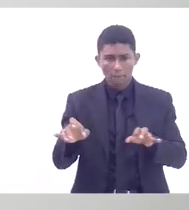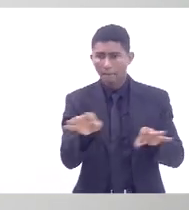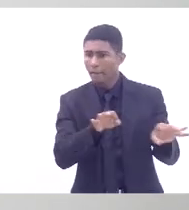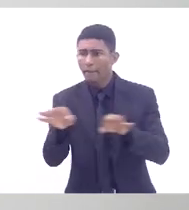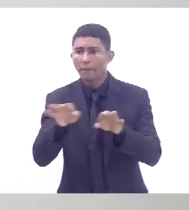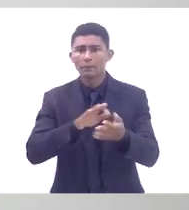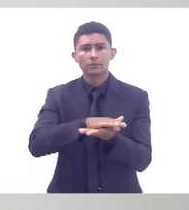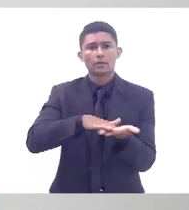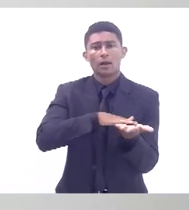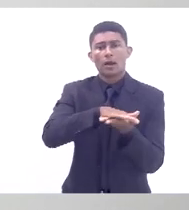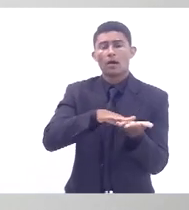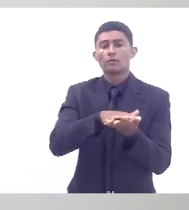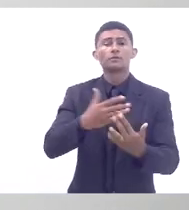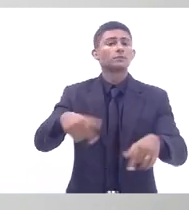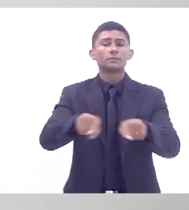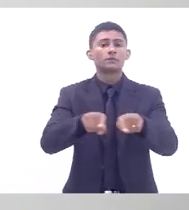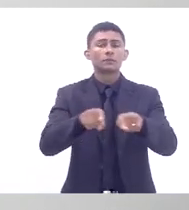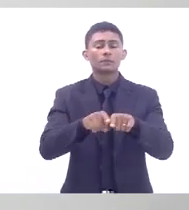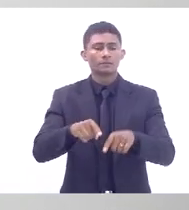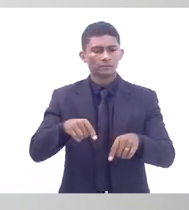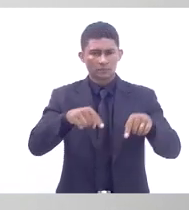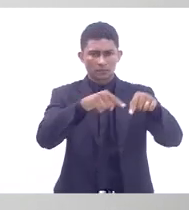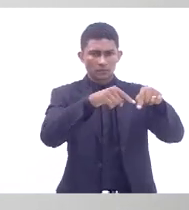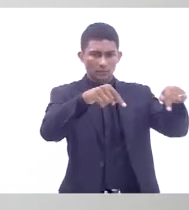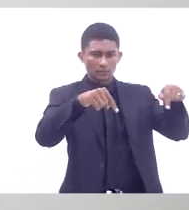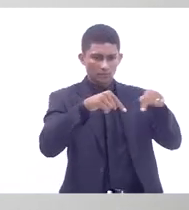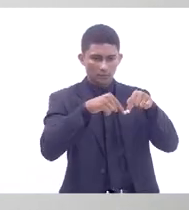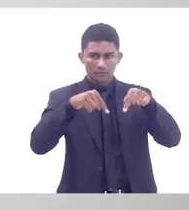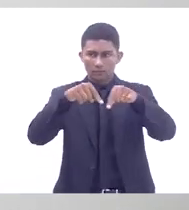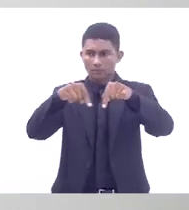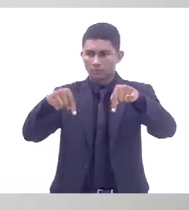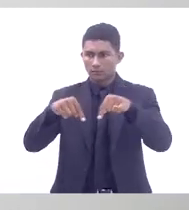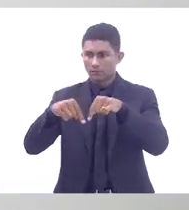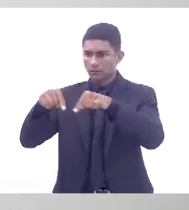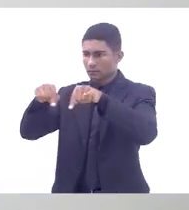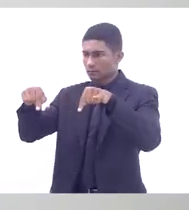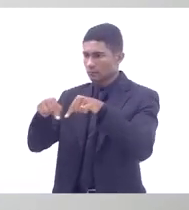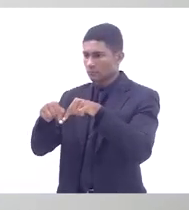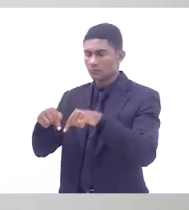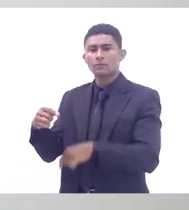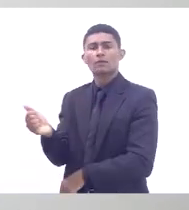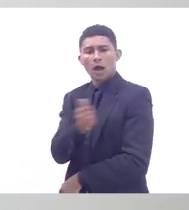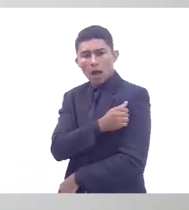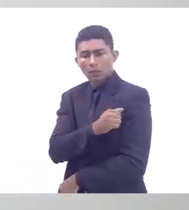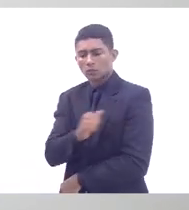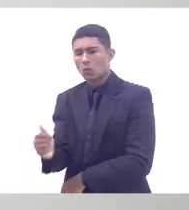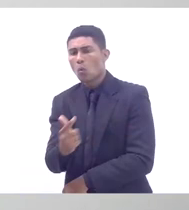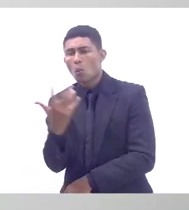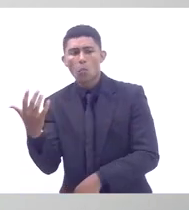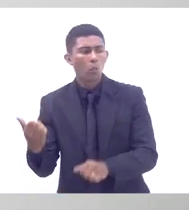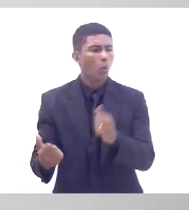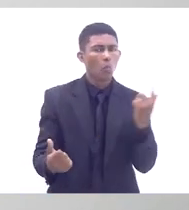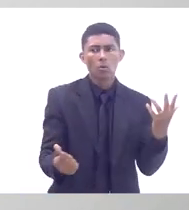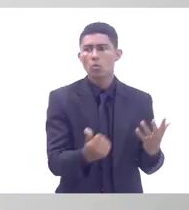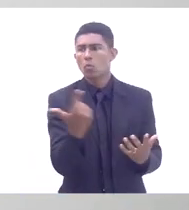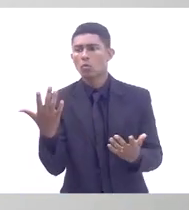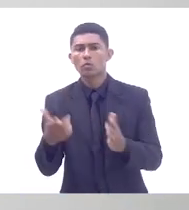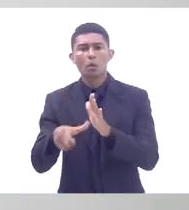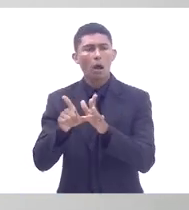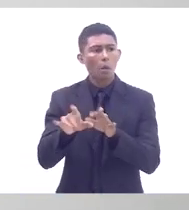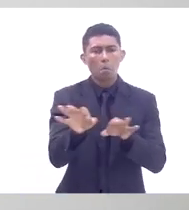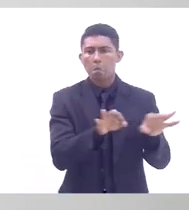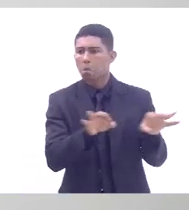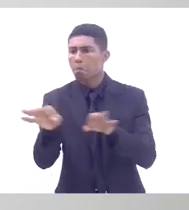protocolos por exemplo de quantos alunos por sala e outros e outras necessidades né